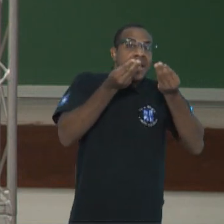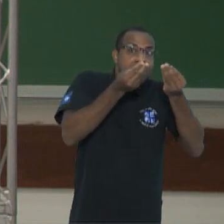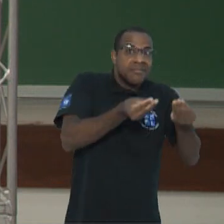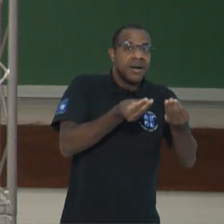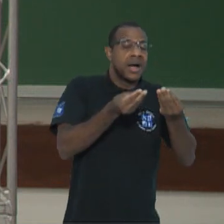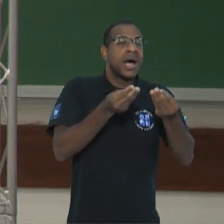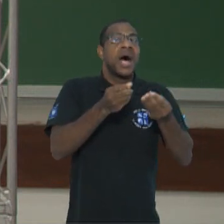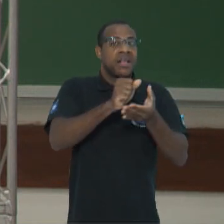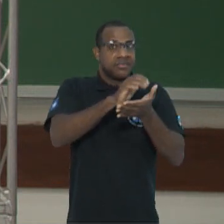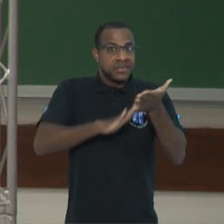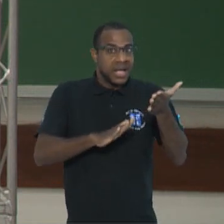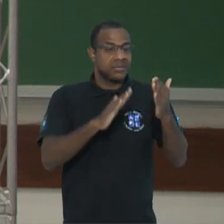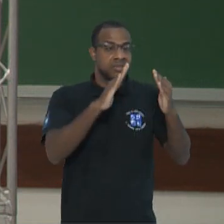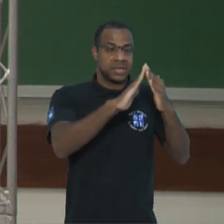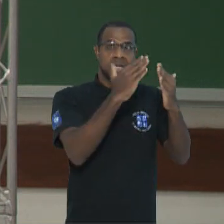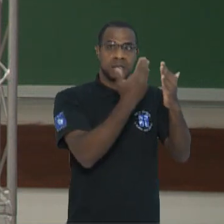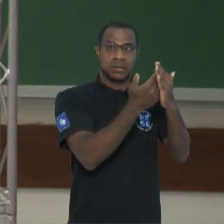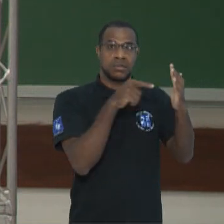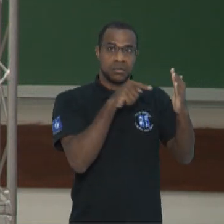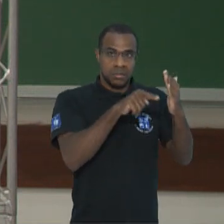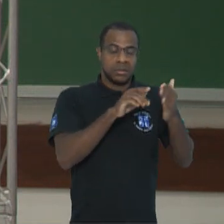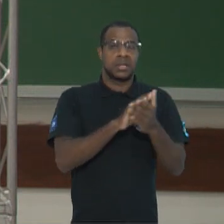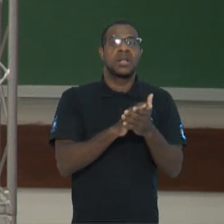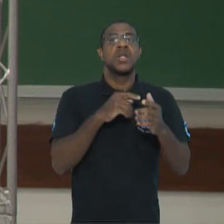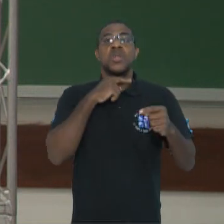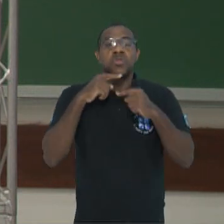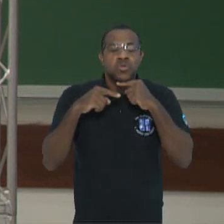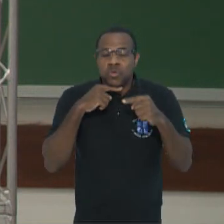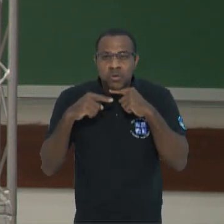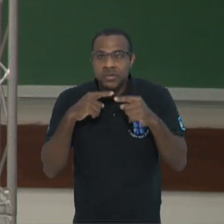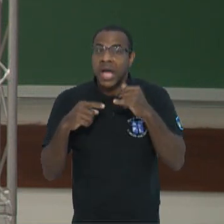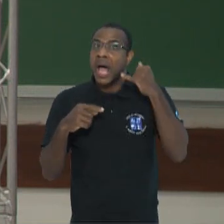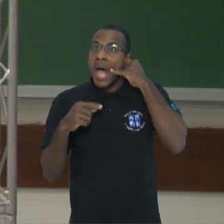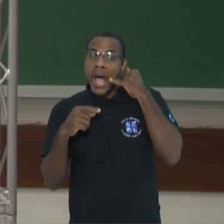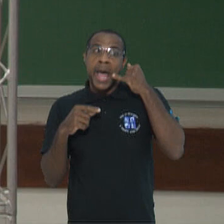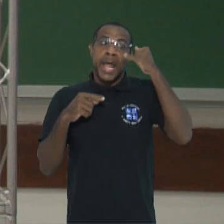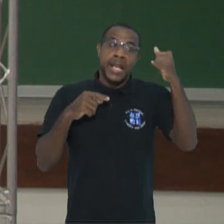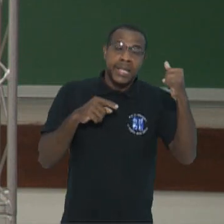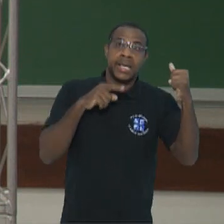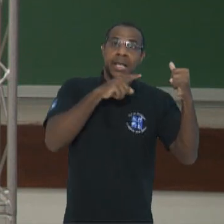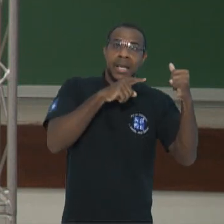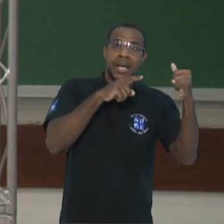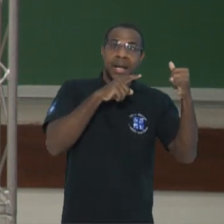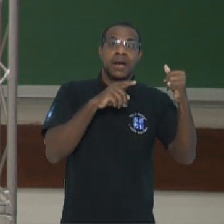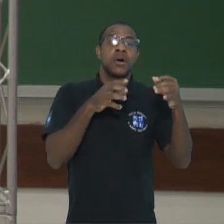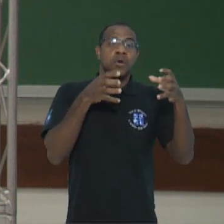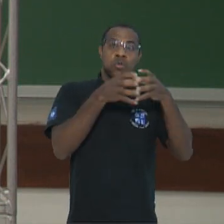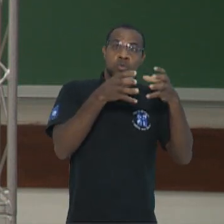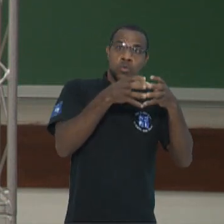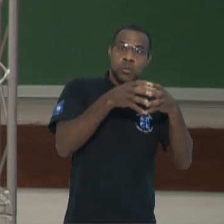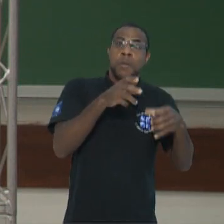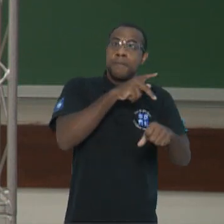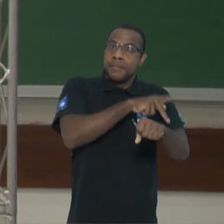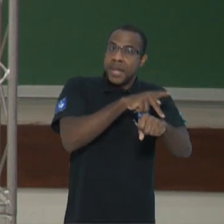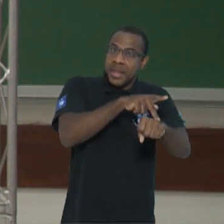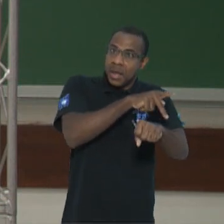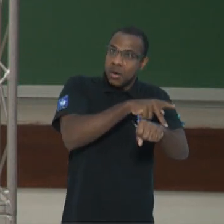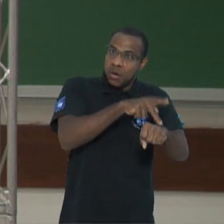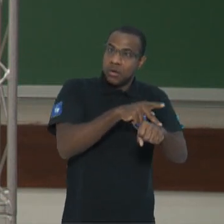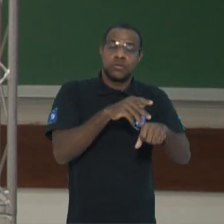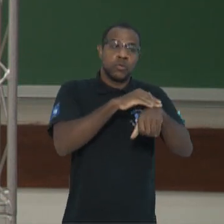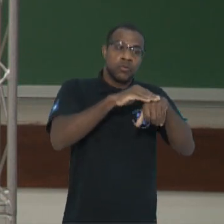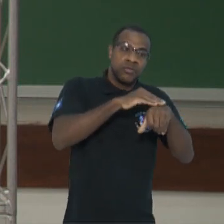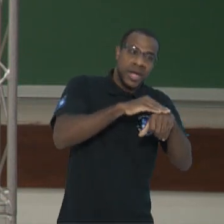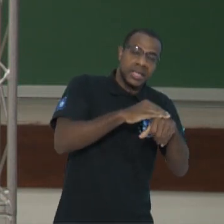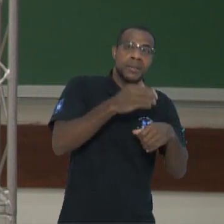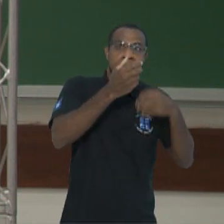escola. Na dúvida, entre em contato com o colégio, fala com a equipe pedagógica, com a direção da escola, que eles vão auxiliar